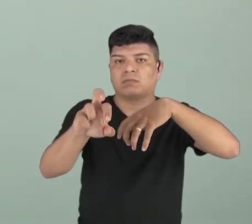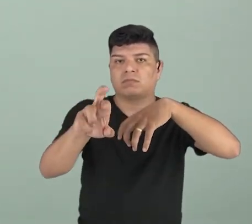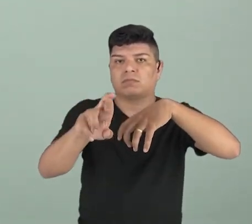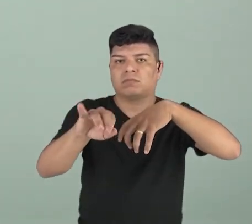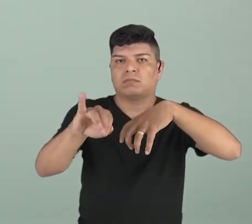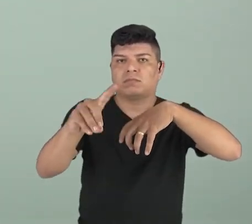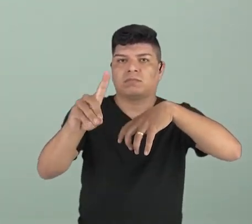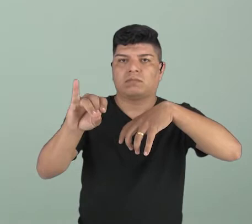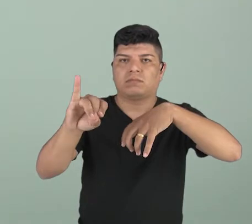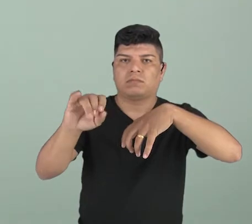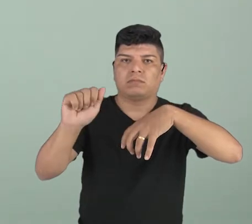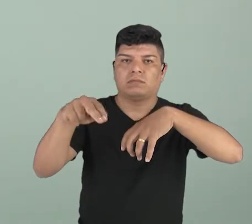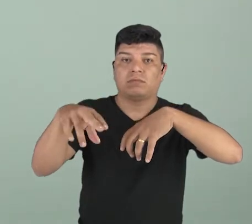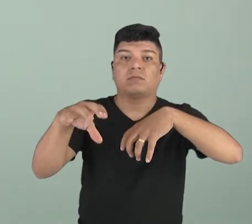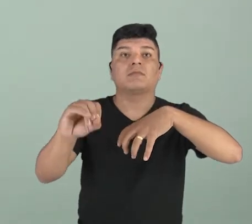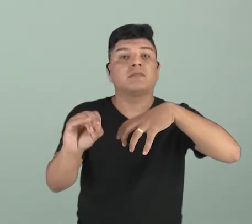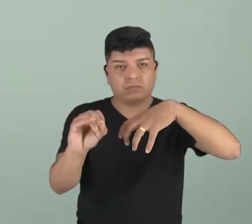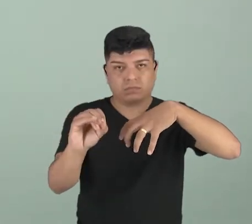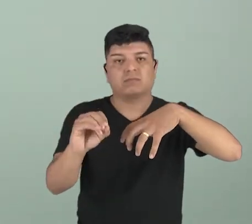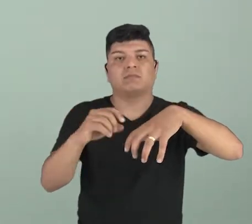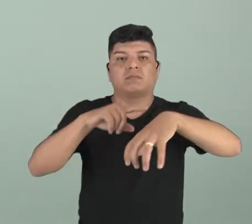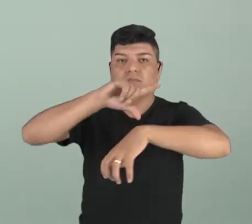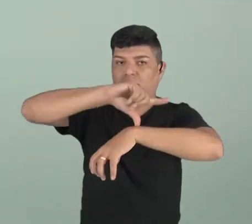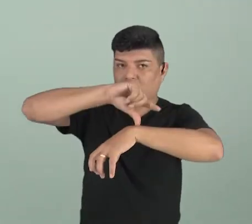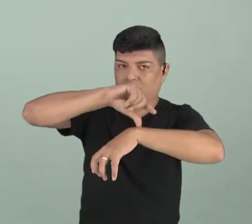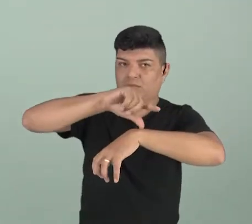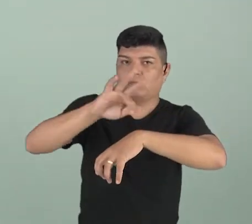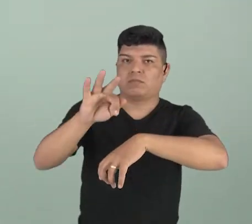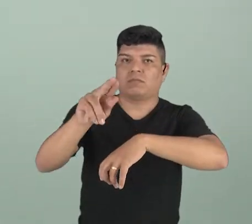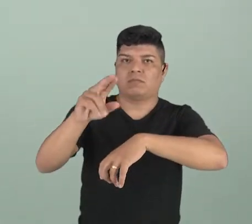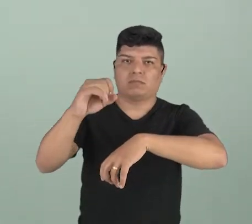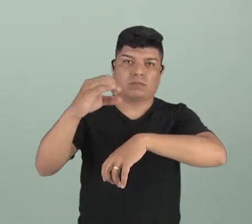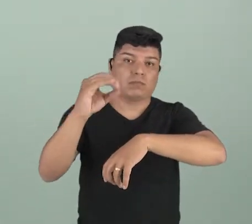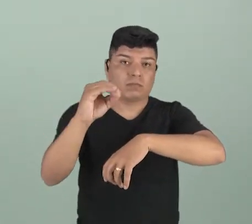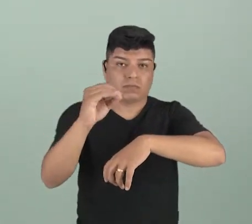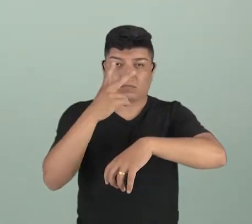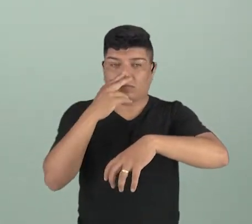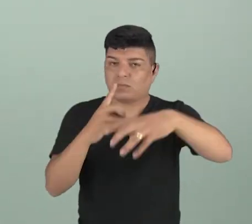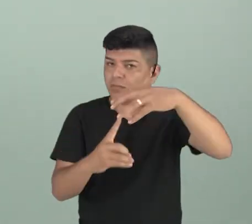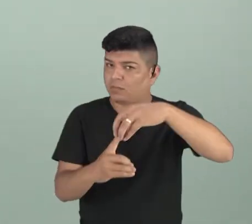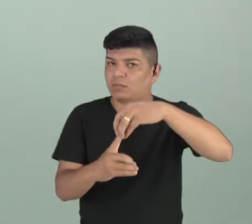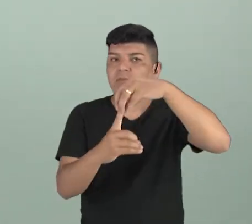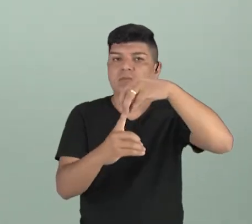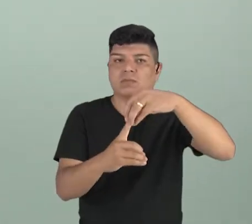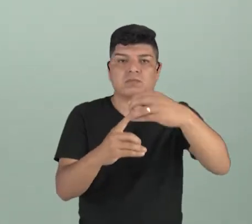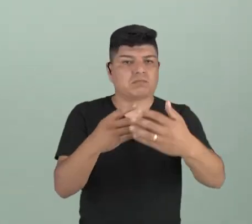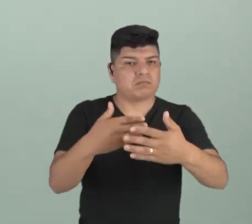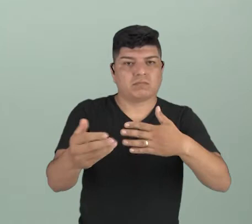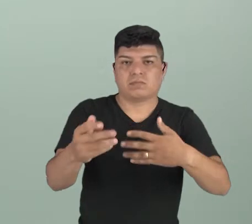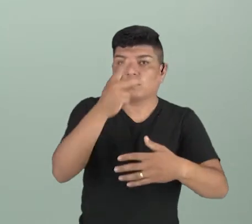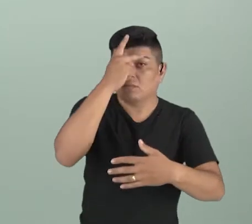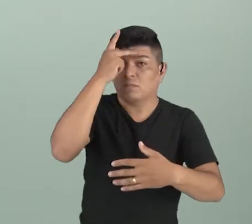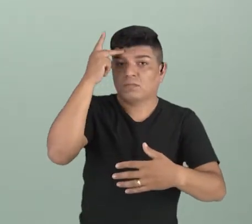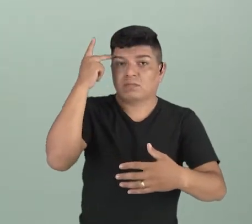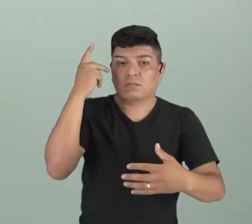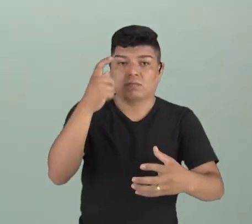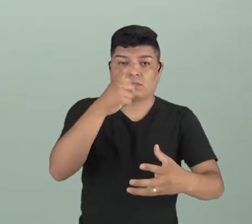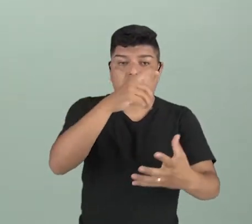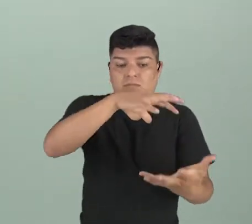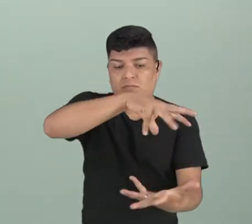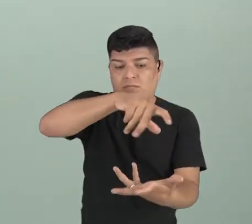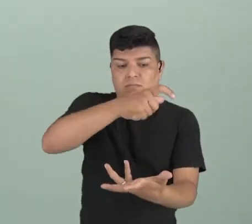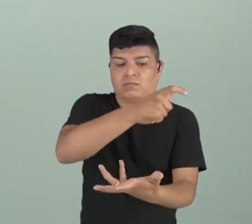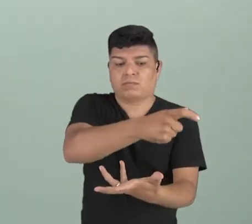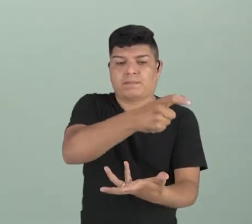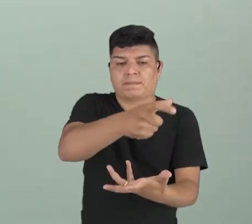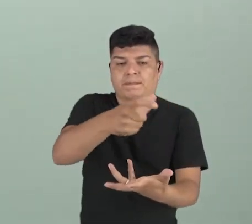a divisão internacional de fuso horário. Então é um padrão para que as pessoas em qualquer lugar do mundo